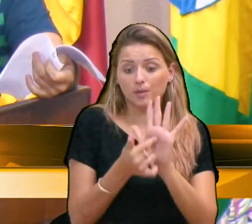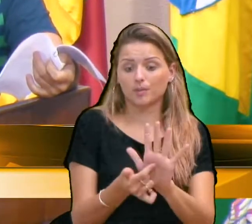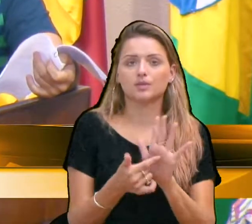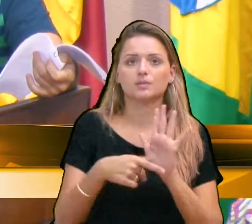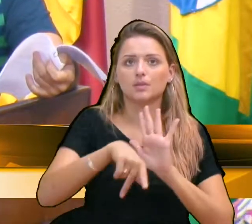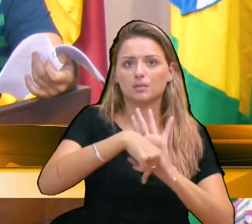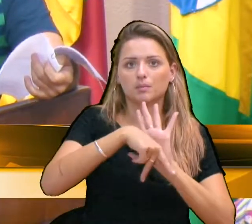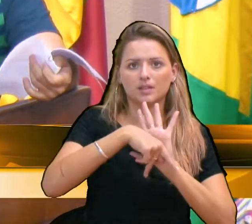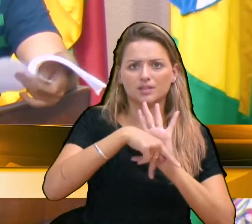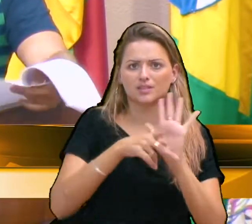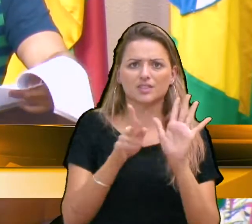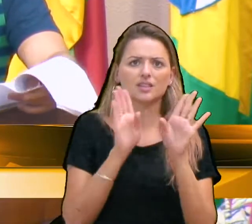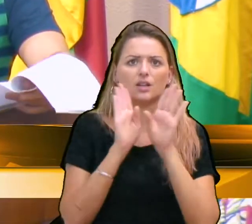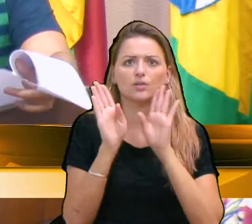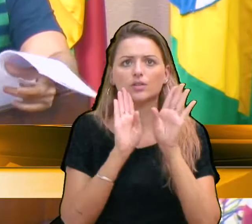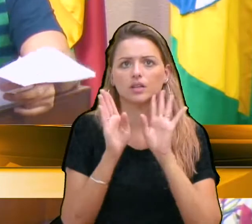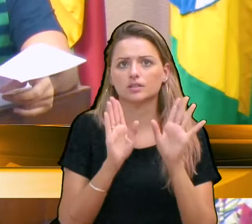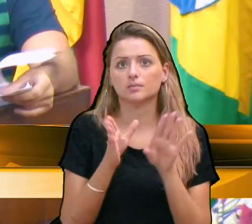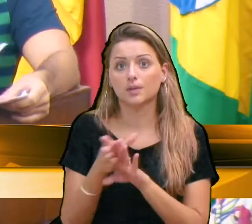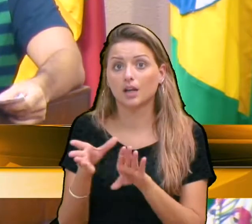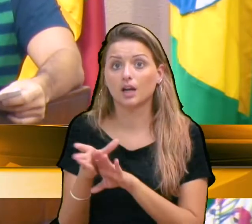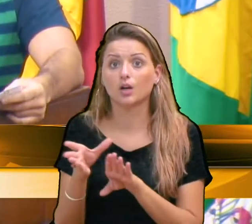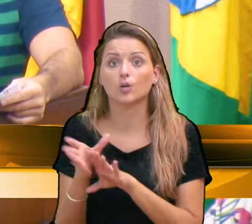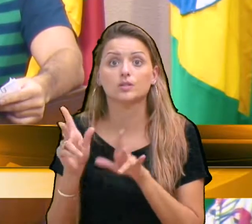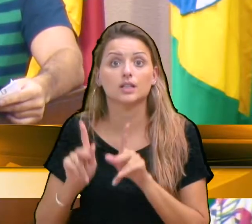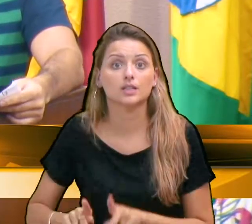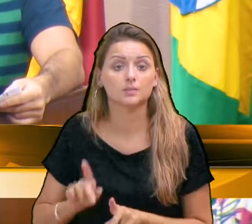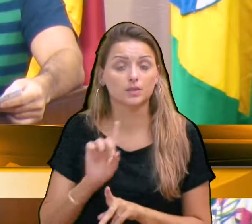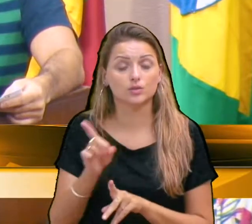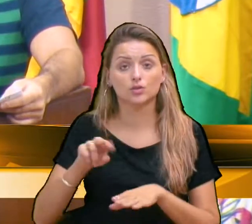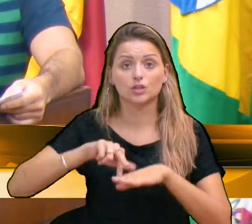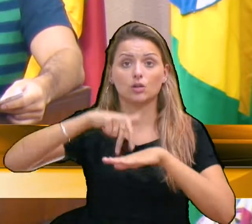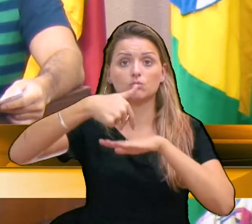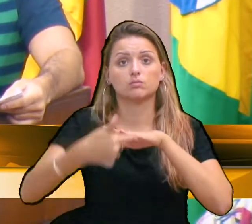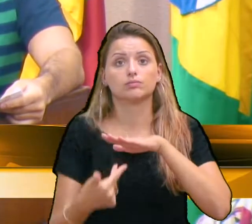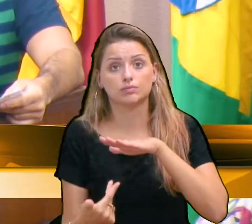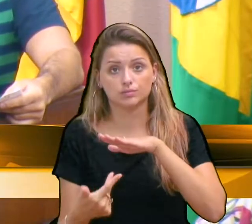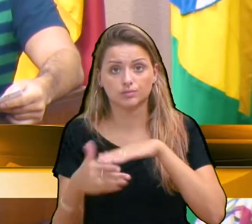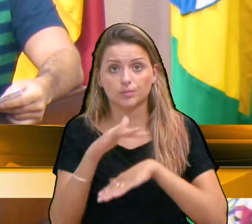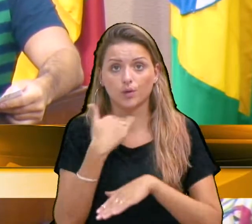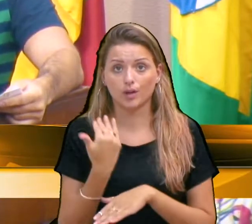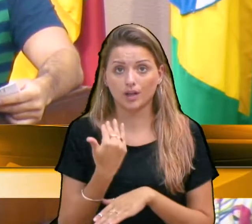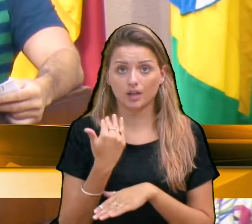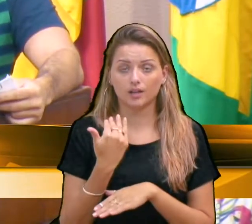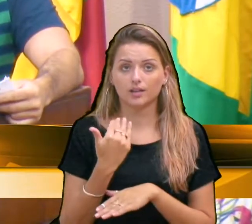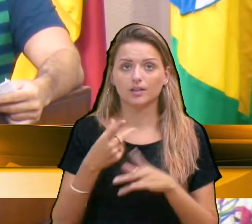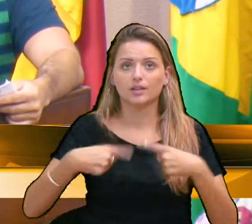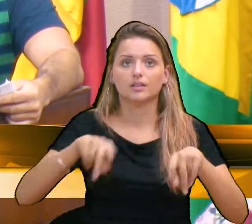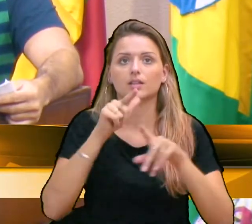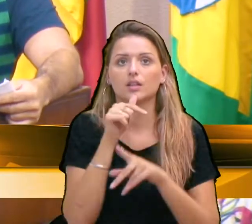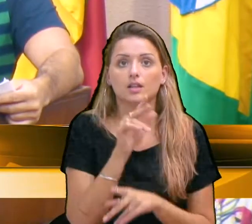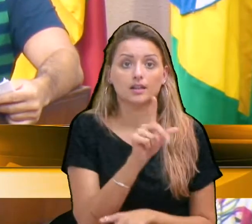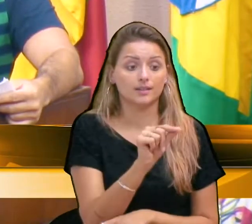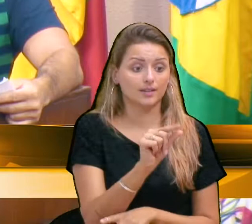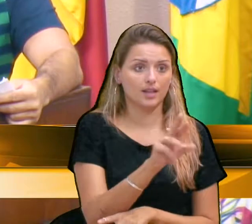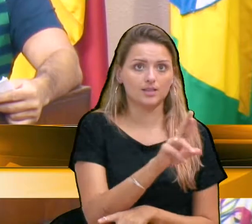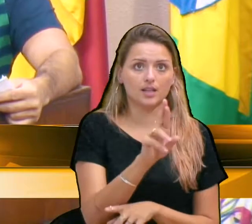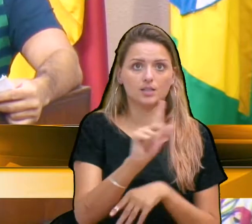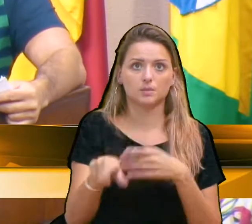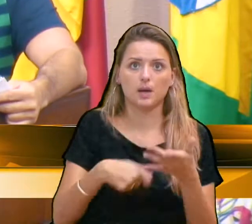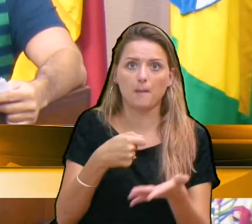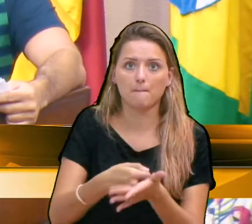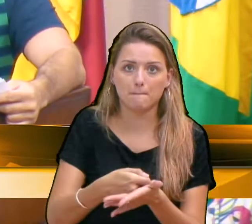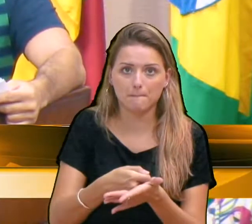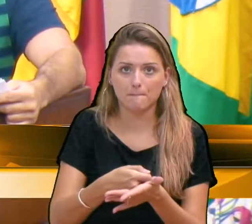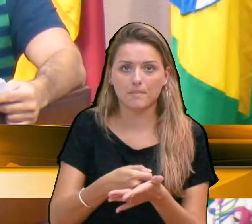patrocinar a página em Facebook para orientar as pessoas a não se afogar? Por que ele não utilizou R$10 isso daí, talvez para pagar a gasolina